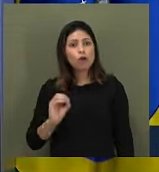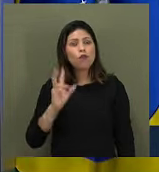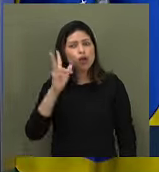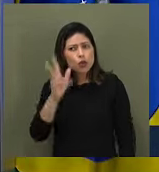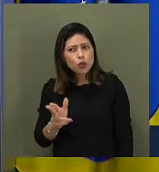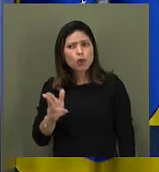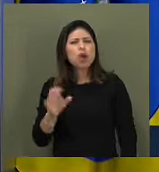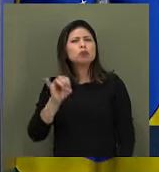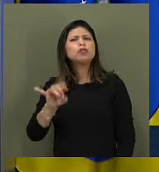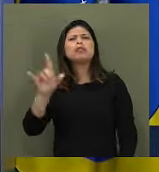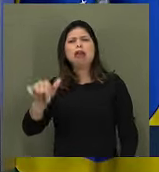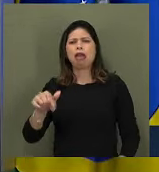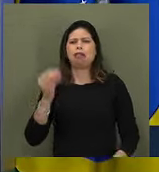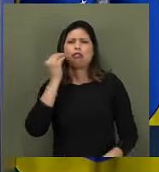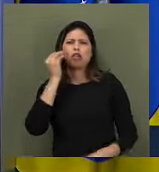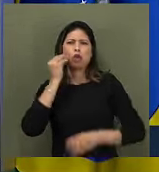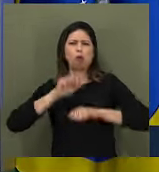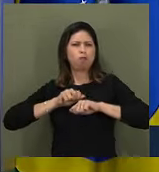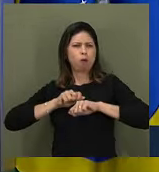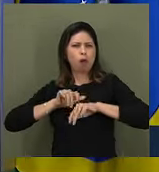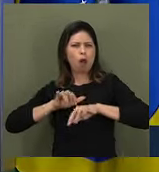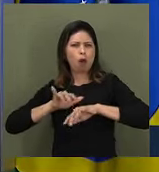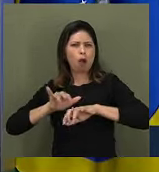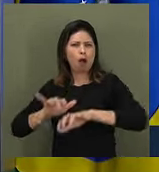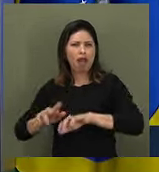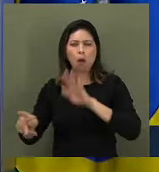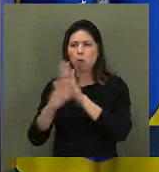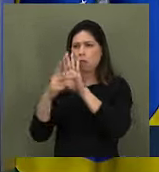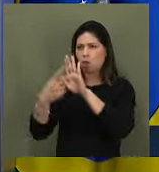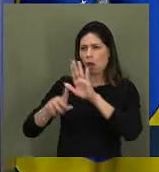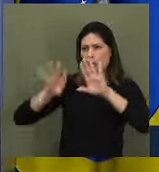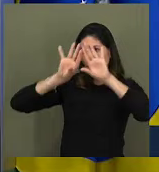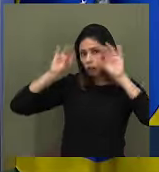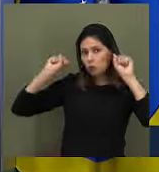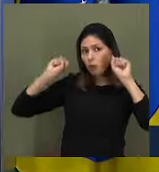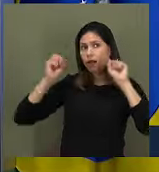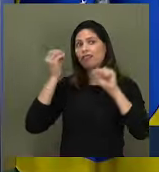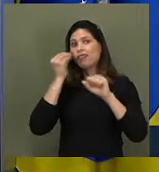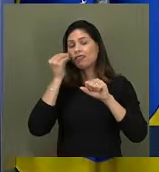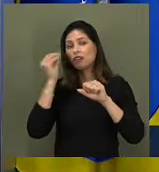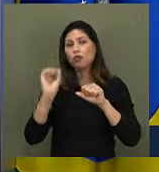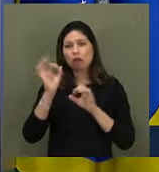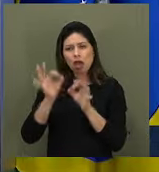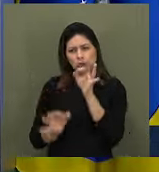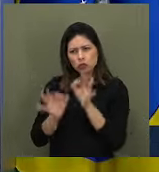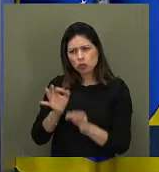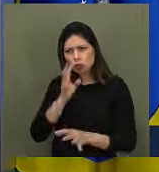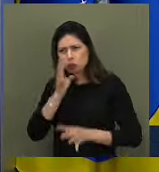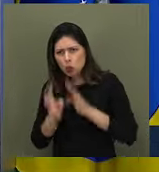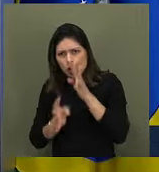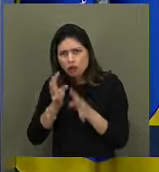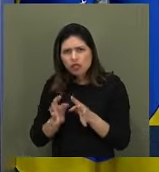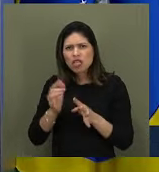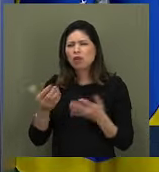quem tem minado a legitimidade do supremo é o próprio Supremo quando atropela a sua jurisdição atua de